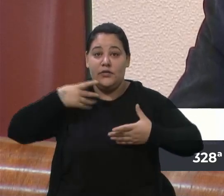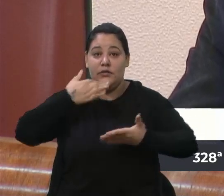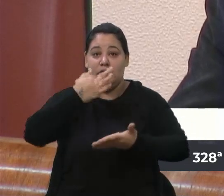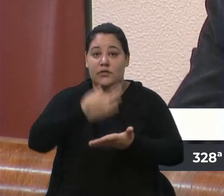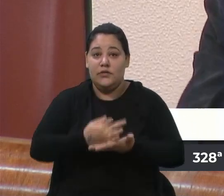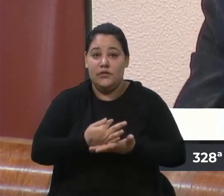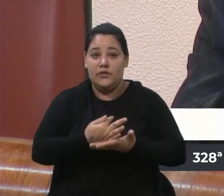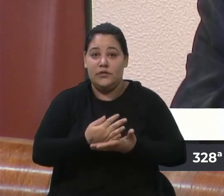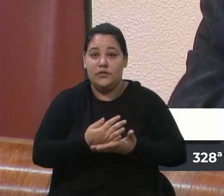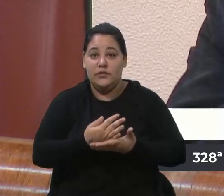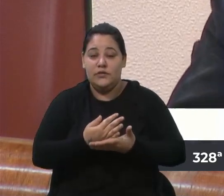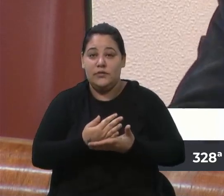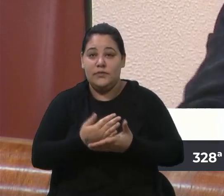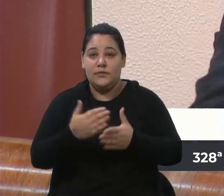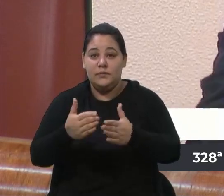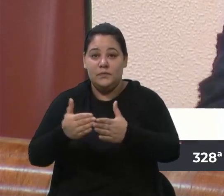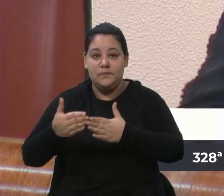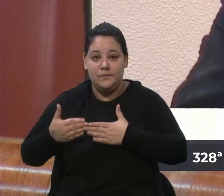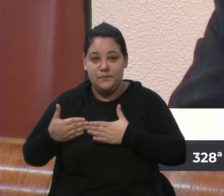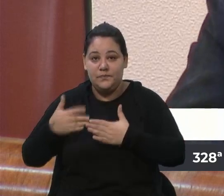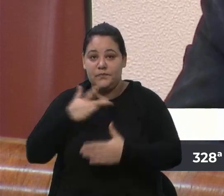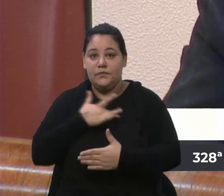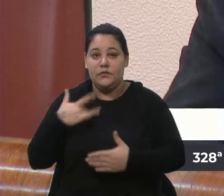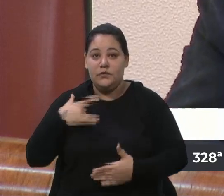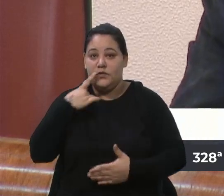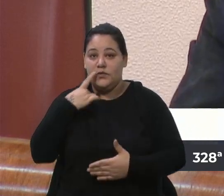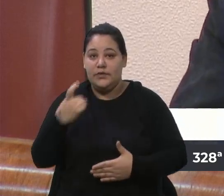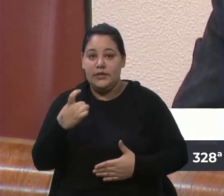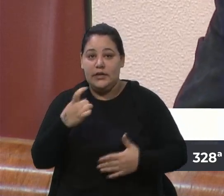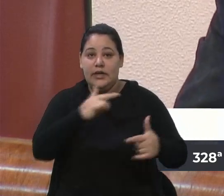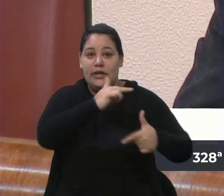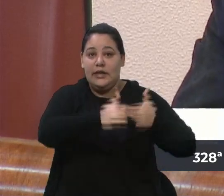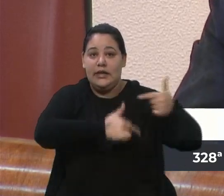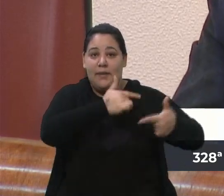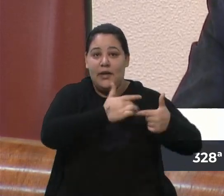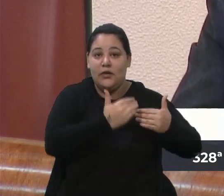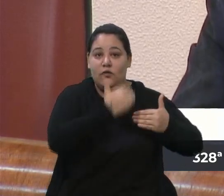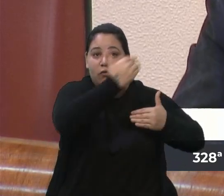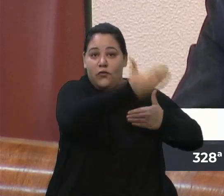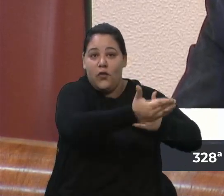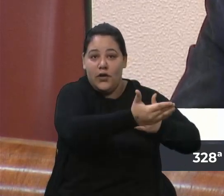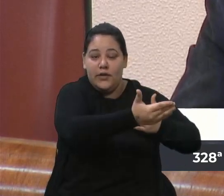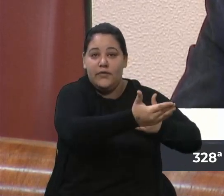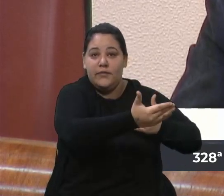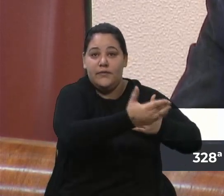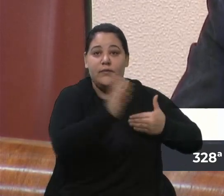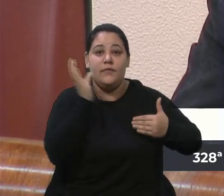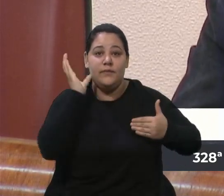Licença Saúde Rose Frigeri e em representação Felipe Gremmeier.